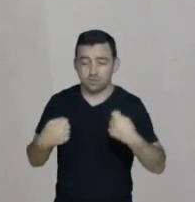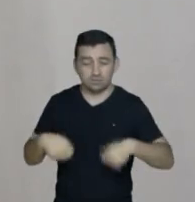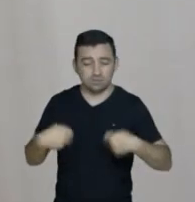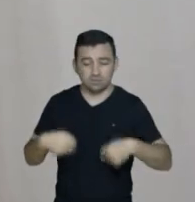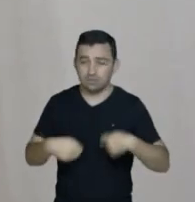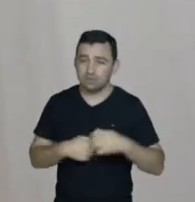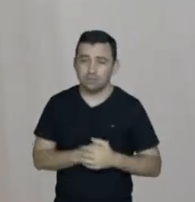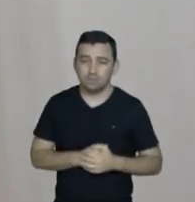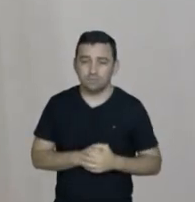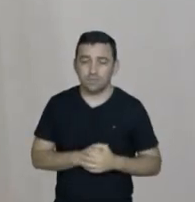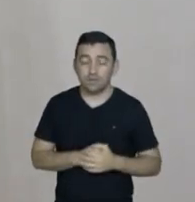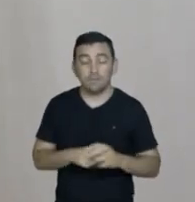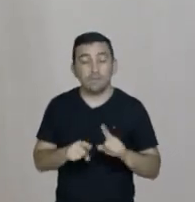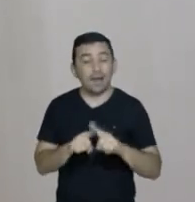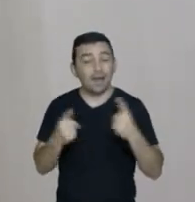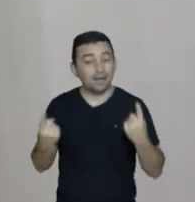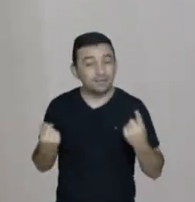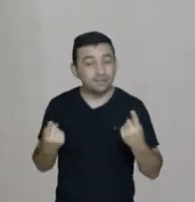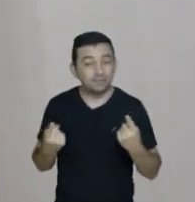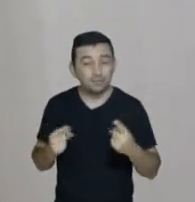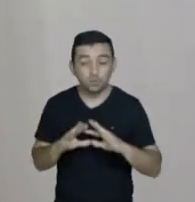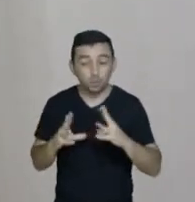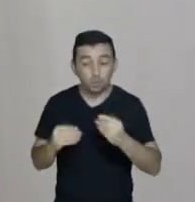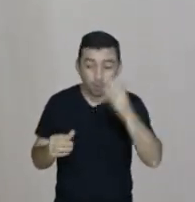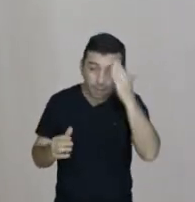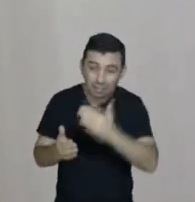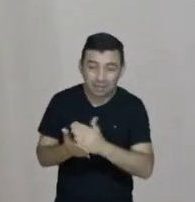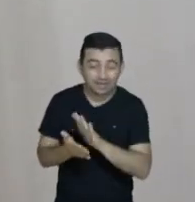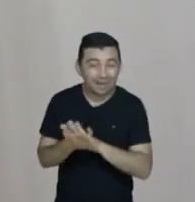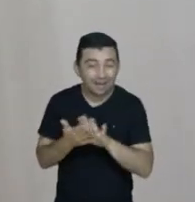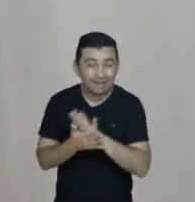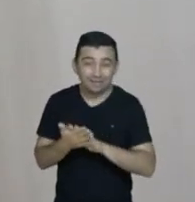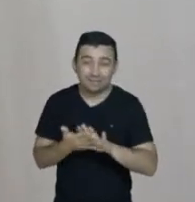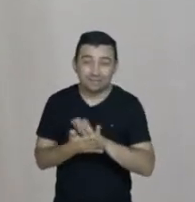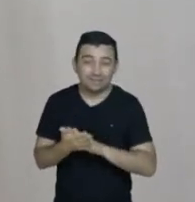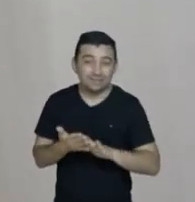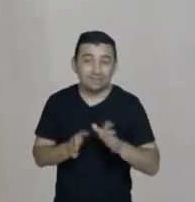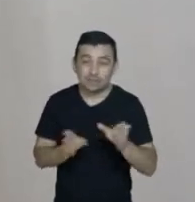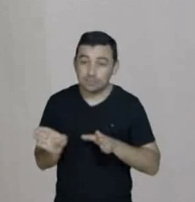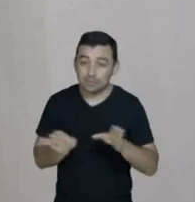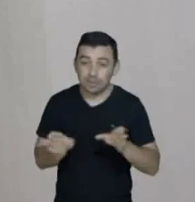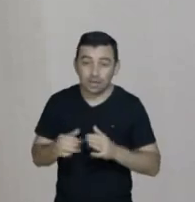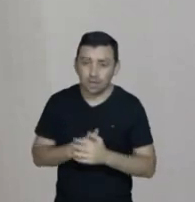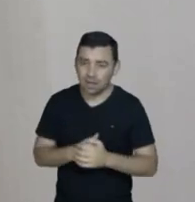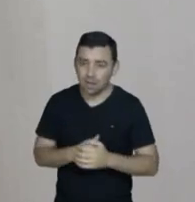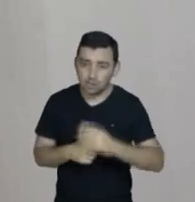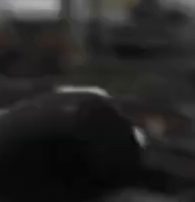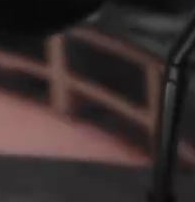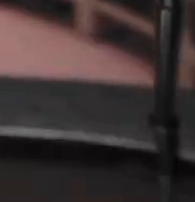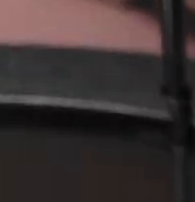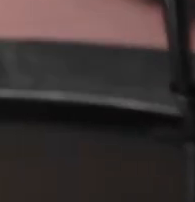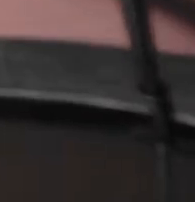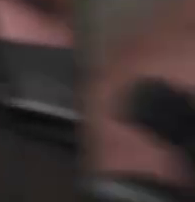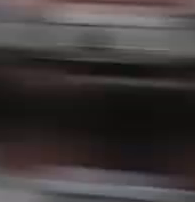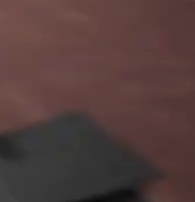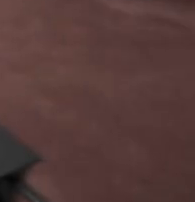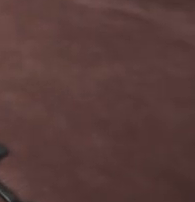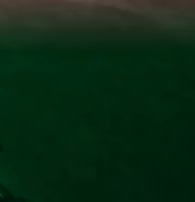nem todo órgão público cumpre com acessibilidade Deputado Mário Mota nem toda prefeitura tem a sensibilidade